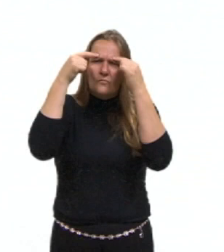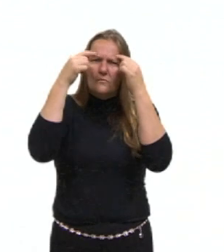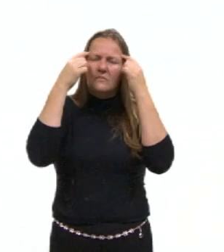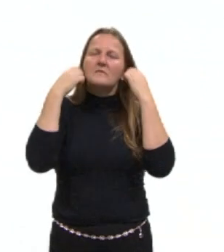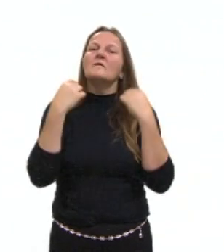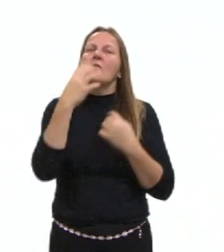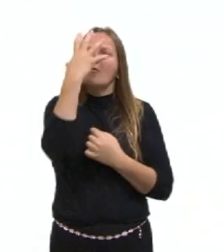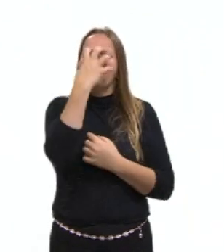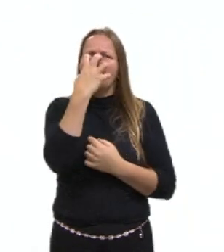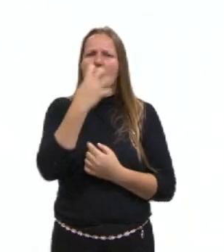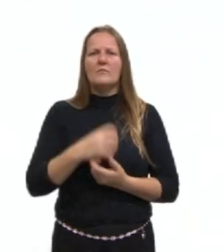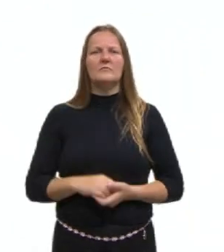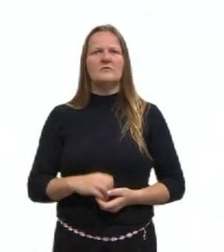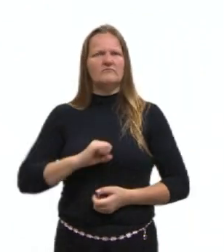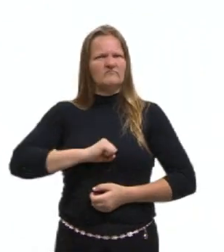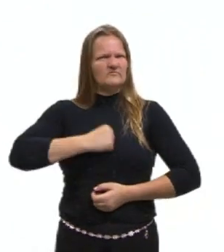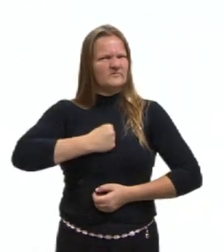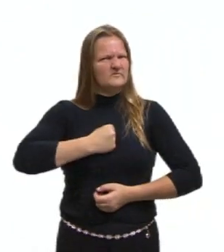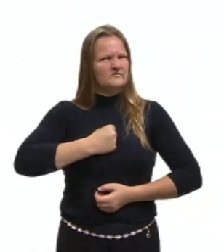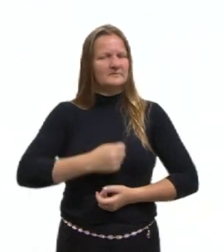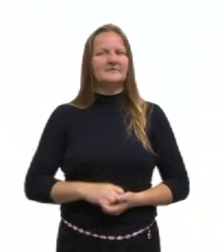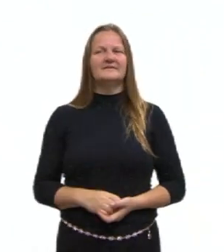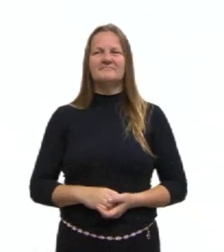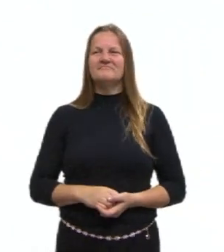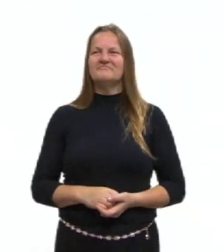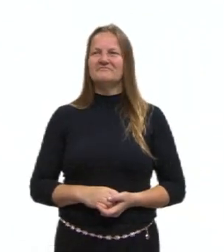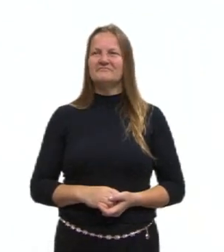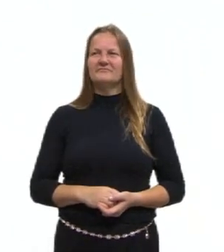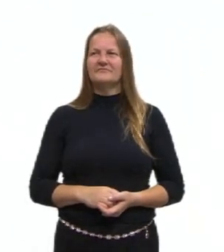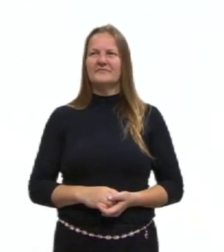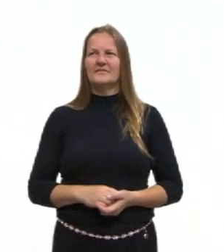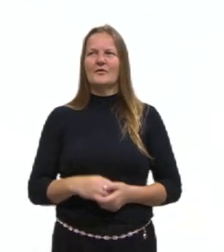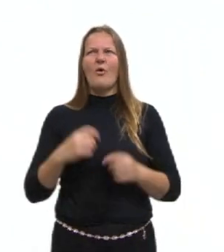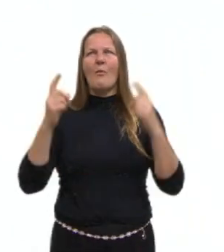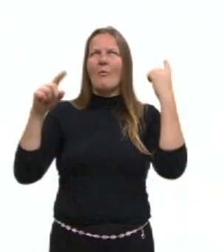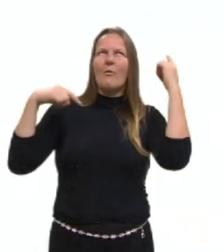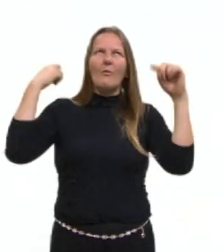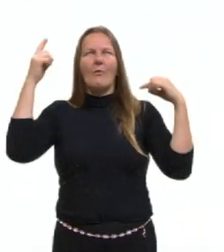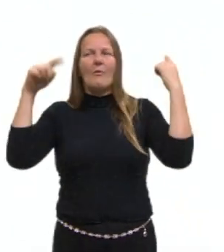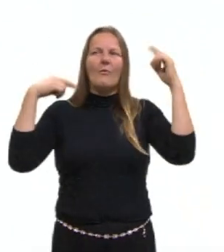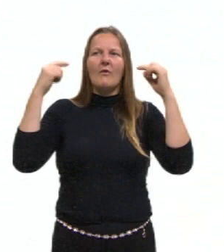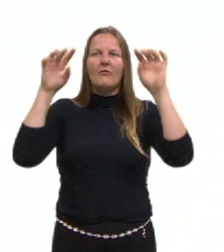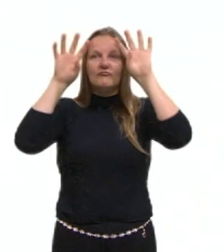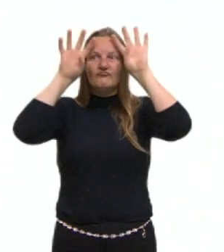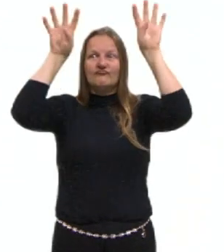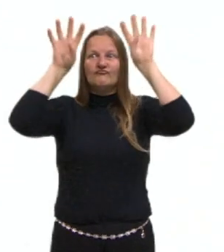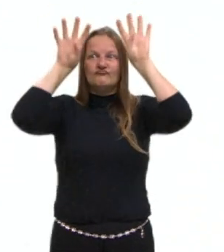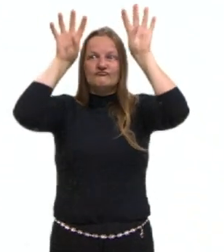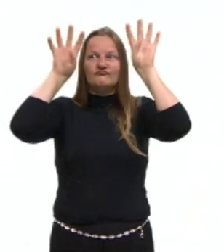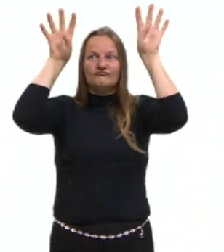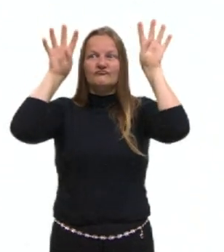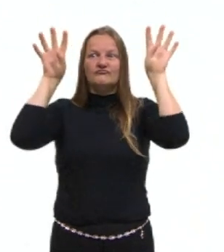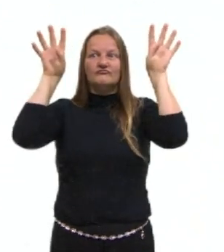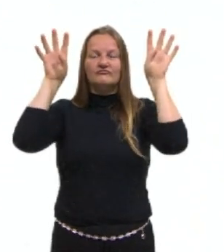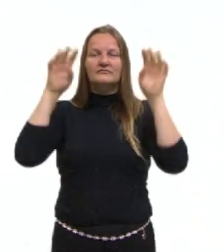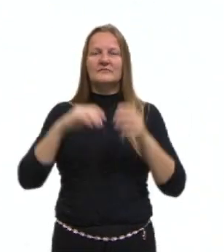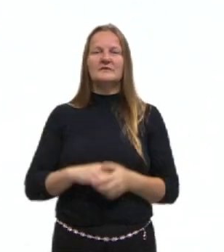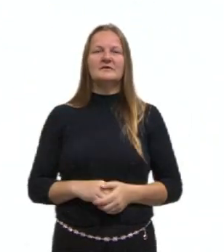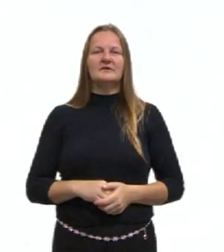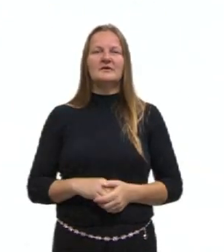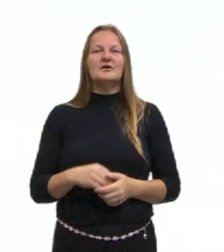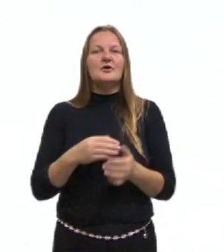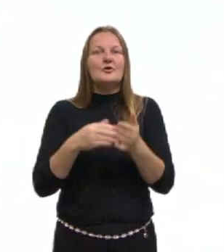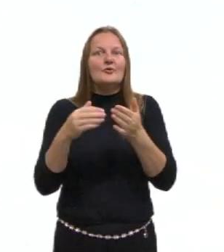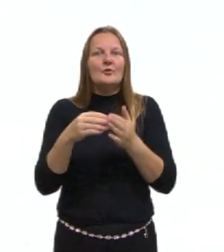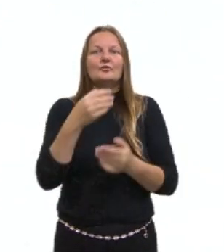até bravos, a gente consegue ver, né? Ou tem cara de louco, né? Cabelo arrepiado, enfim. E vejam que todos aqui